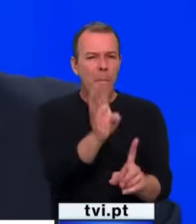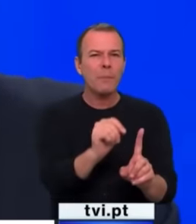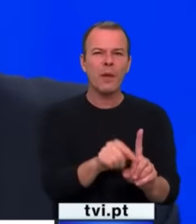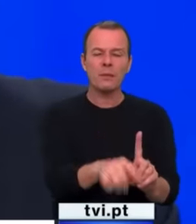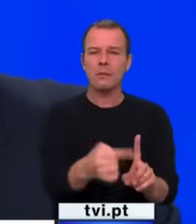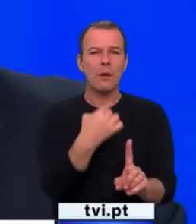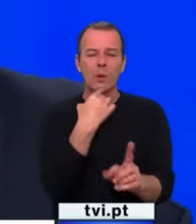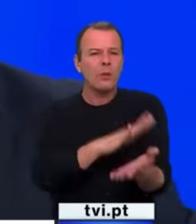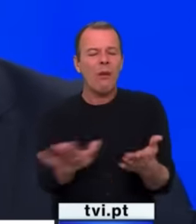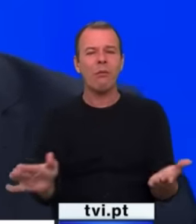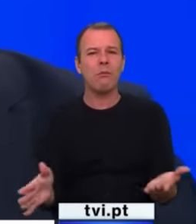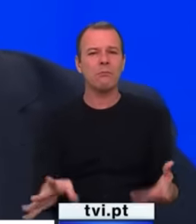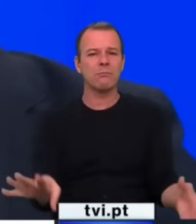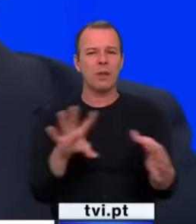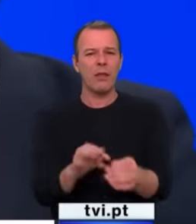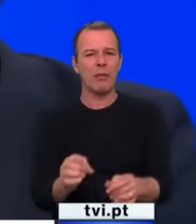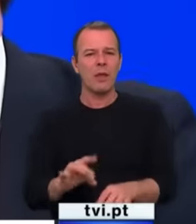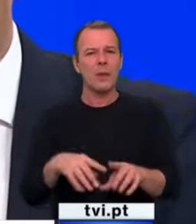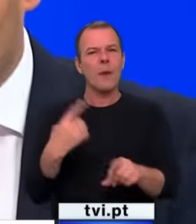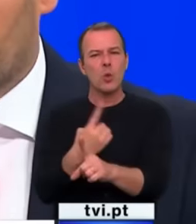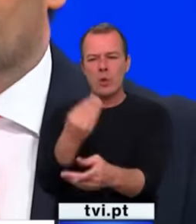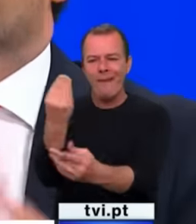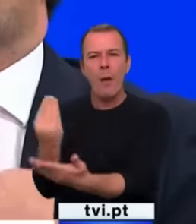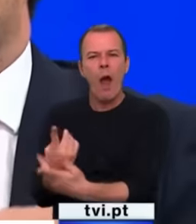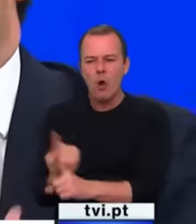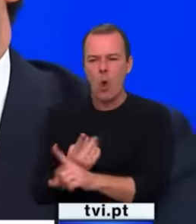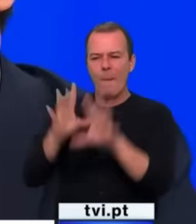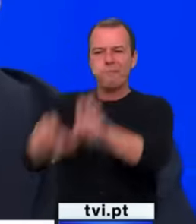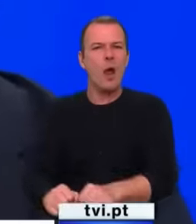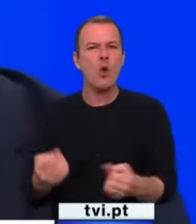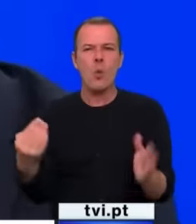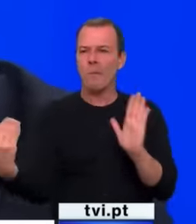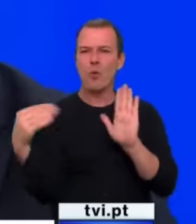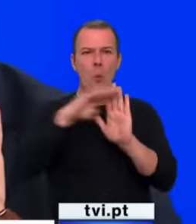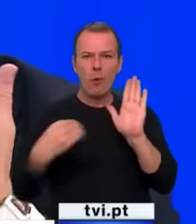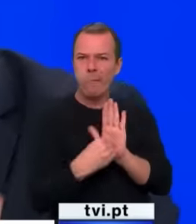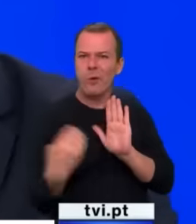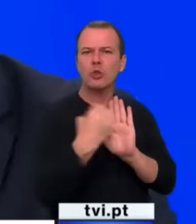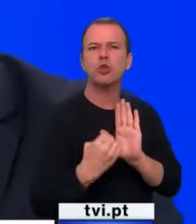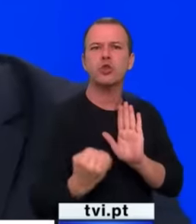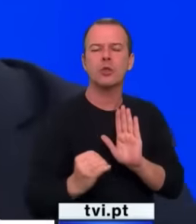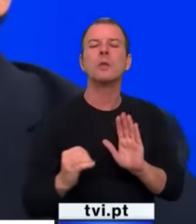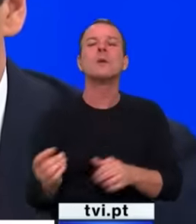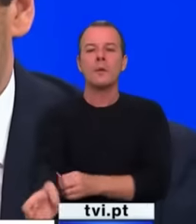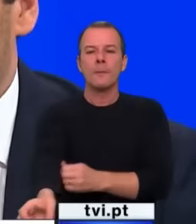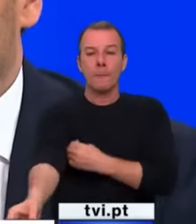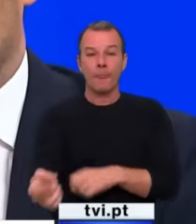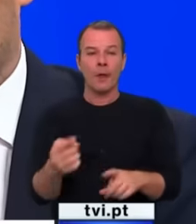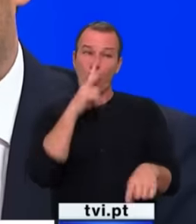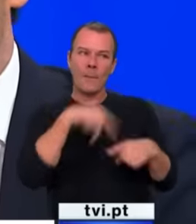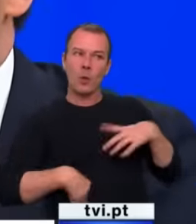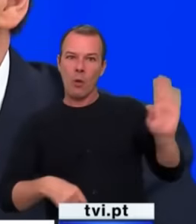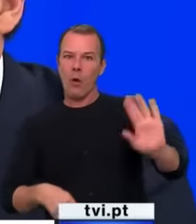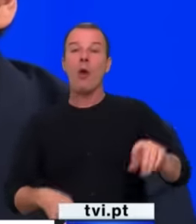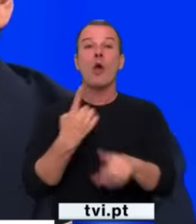uma palavra sobre apreensão e confisco de bens. E porquê? E, portanto, porque acha que esta lei... Não. Oh Pedro, eu estou a falar, gostava que não me interrompesse. Porque acha que esta